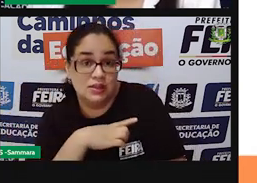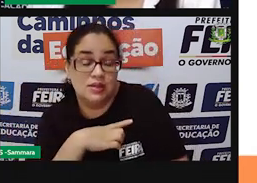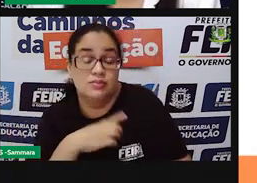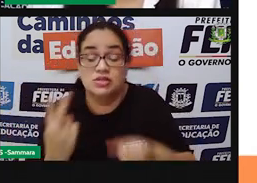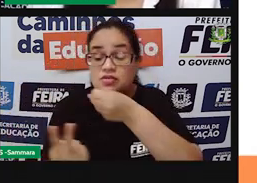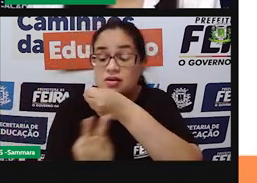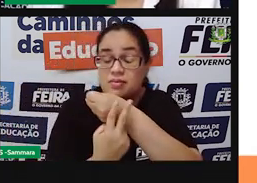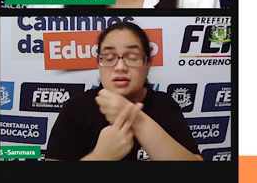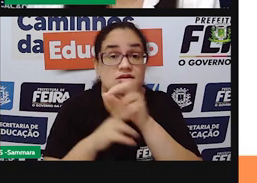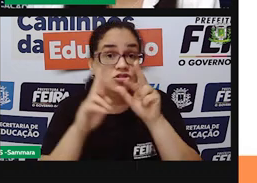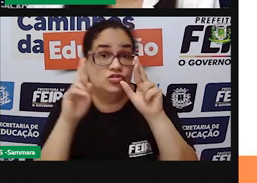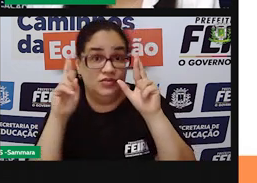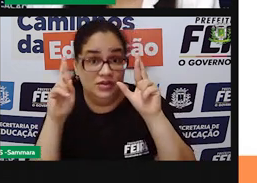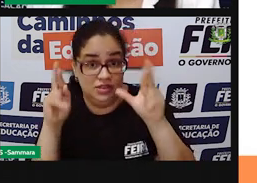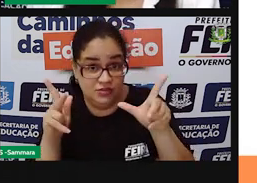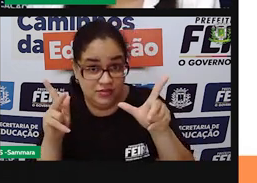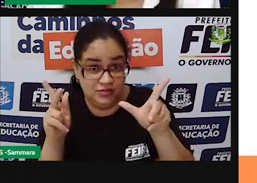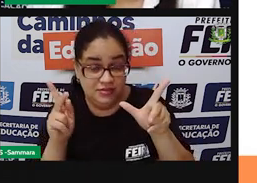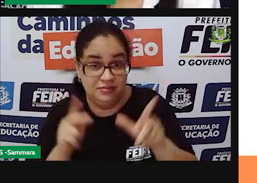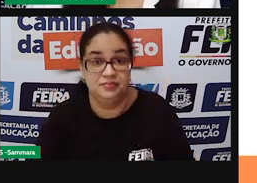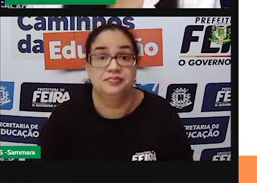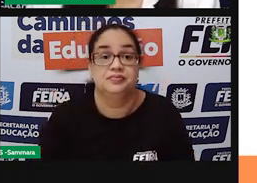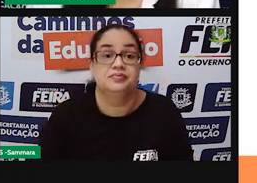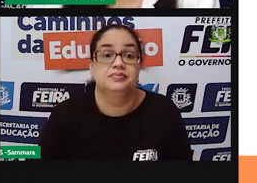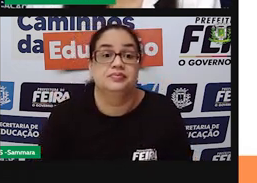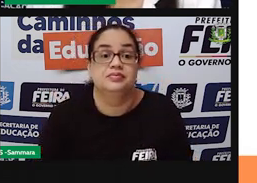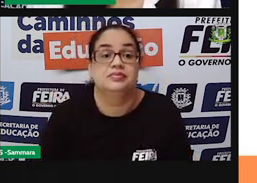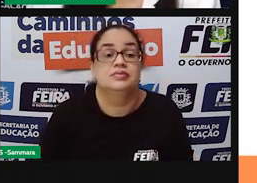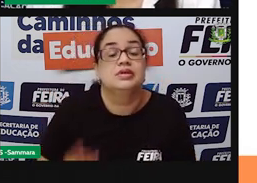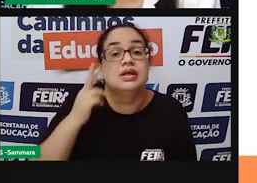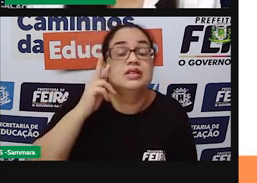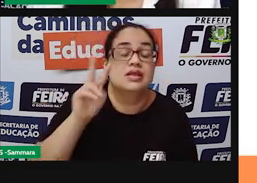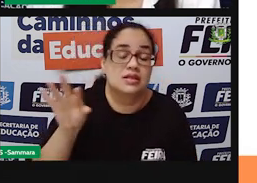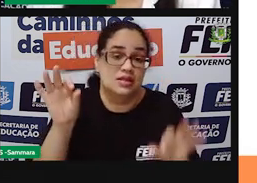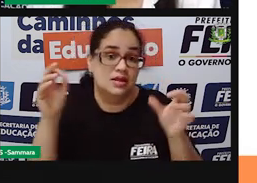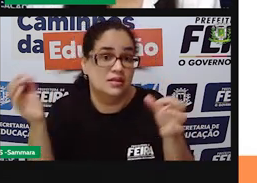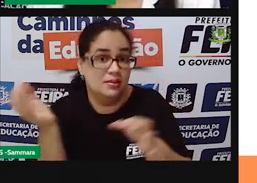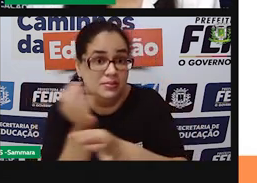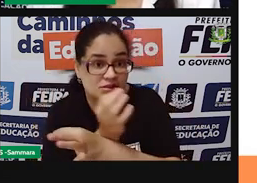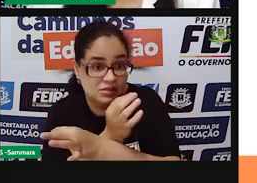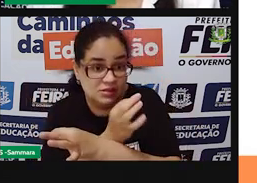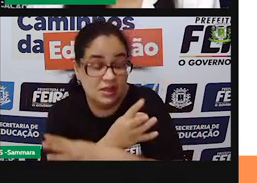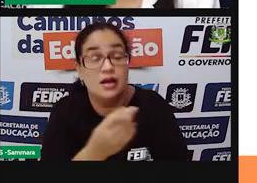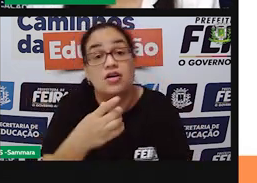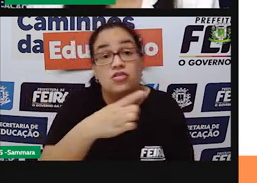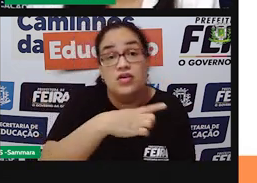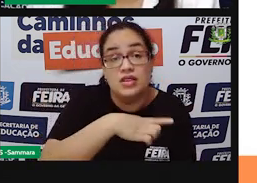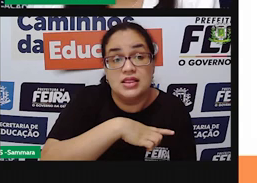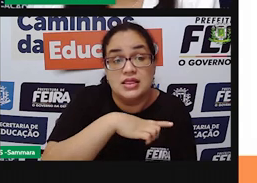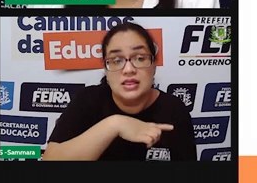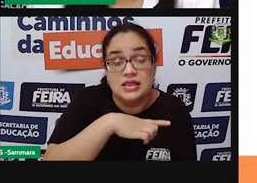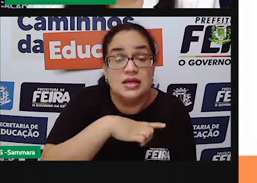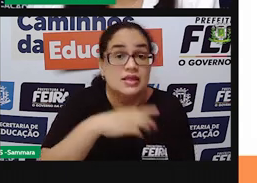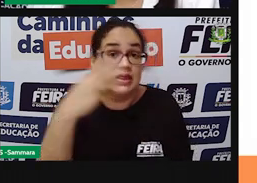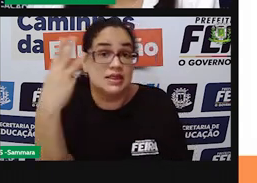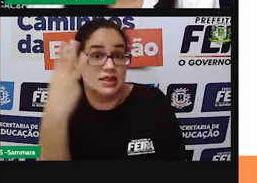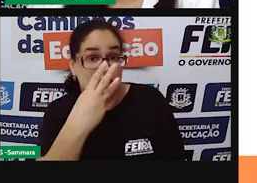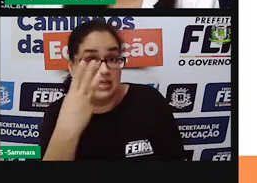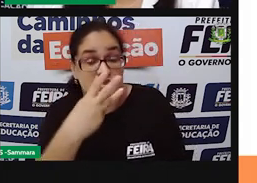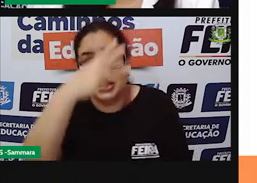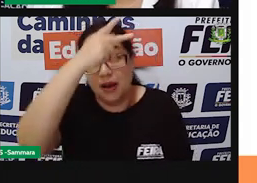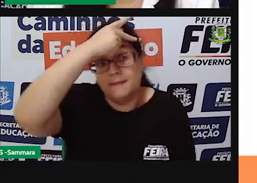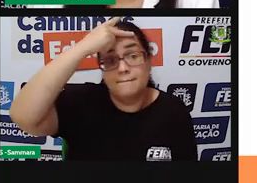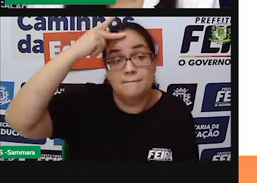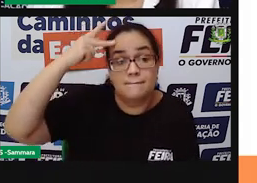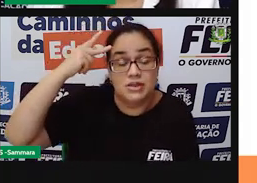contudo, tempos verbais distintos. Então, essas terminações, elas vão aparecer para a terceira pessoa